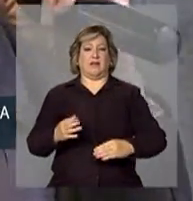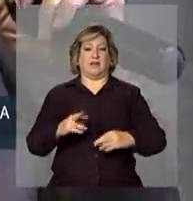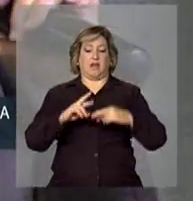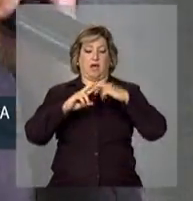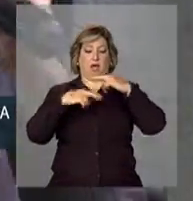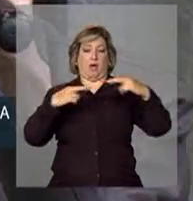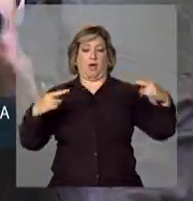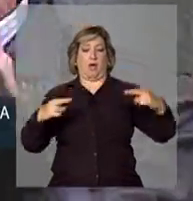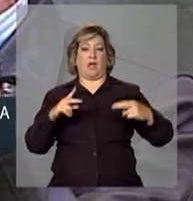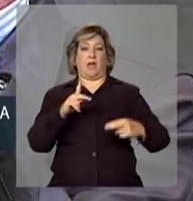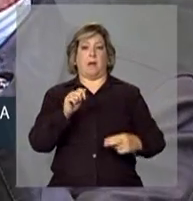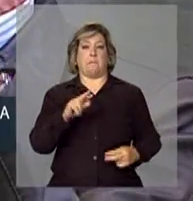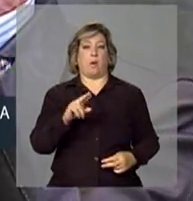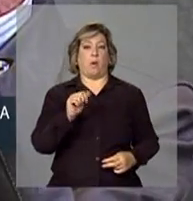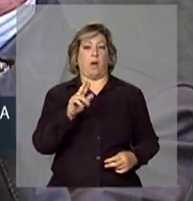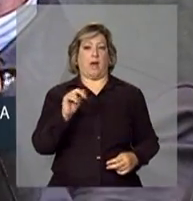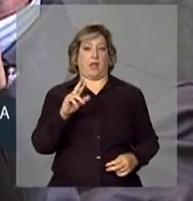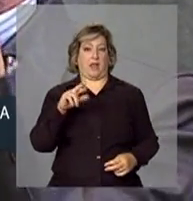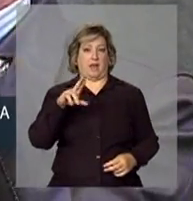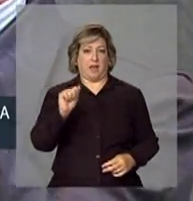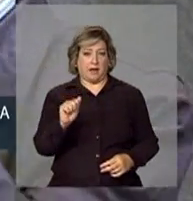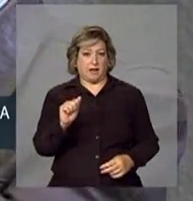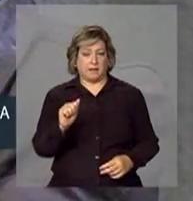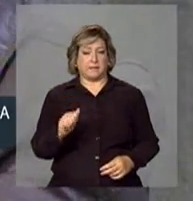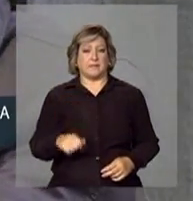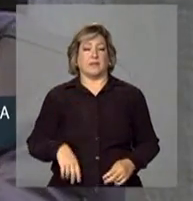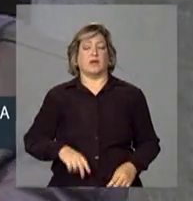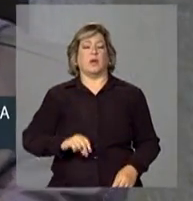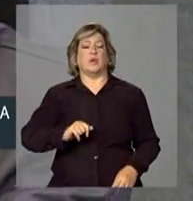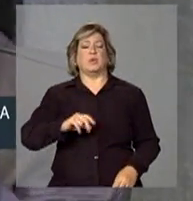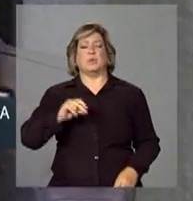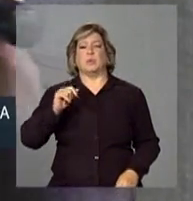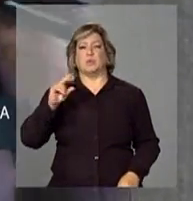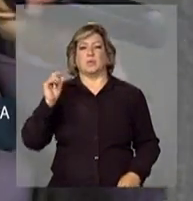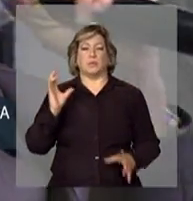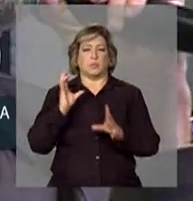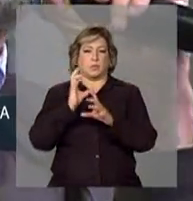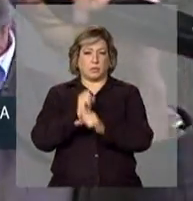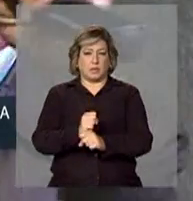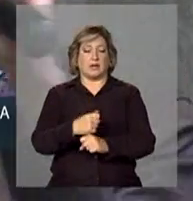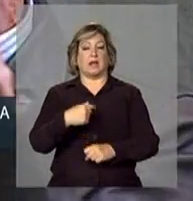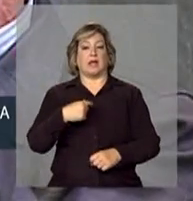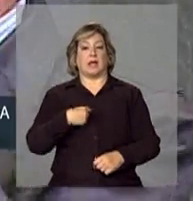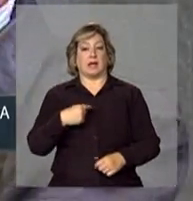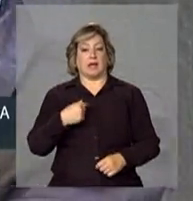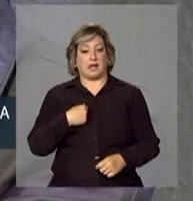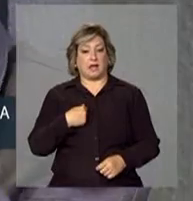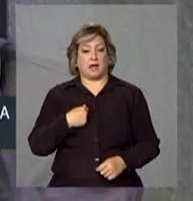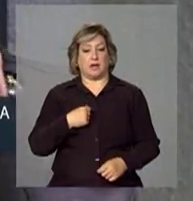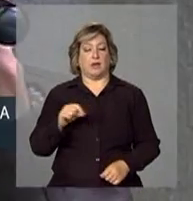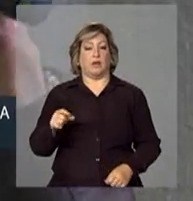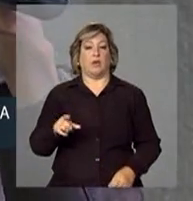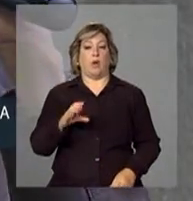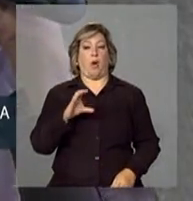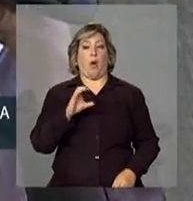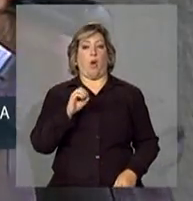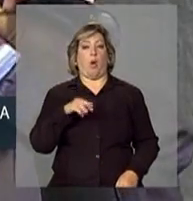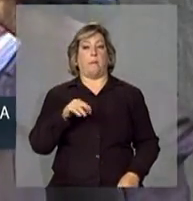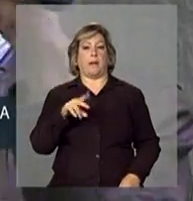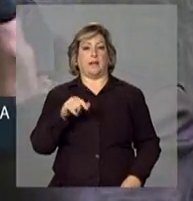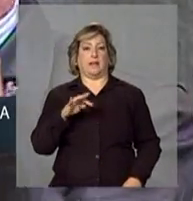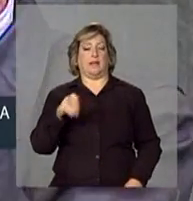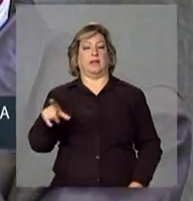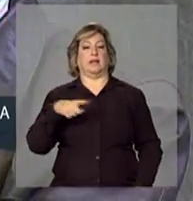de arara, durante o tempo em que o comandante